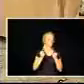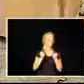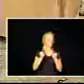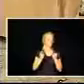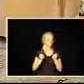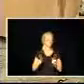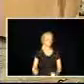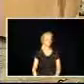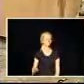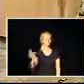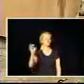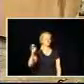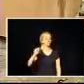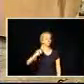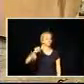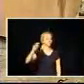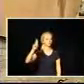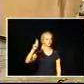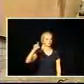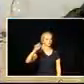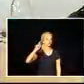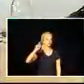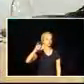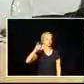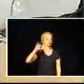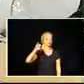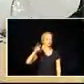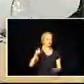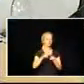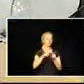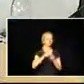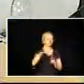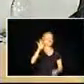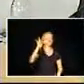departamento de administração, departamento de tecnologia.